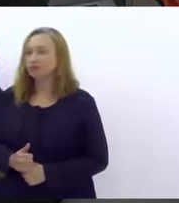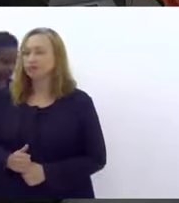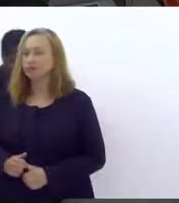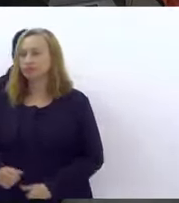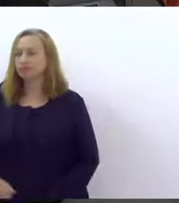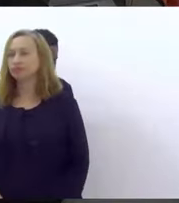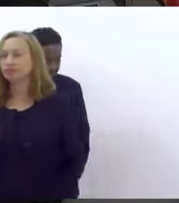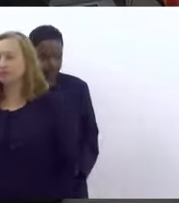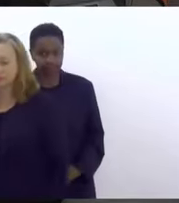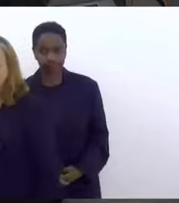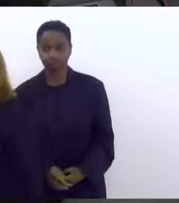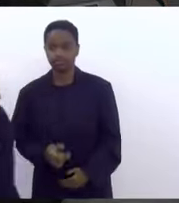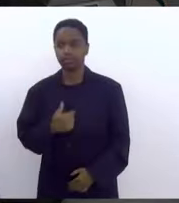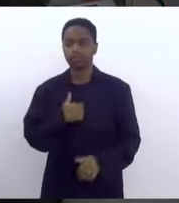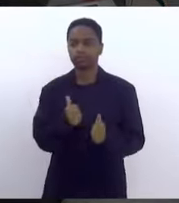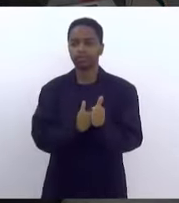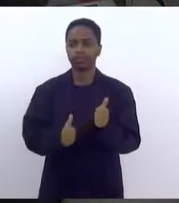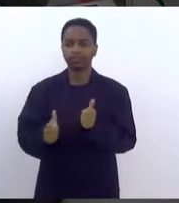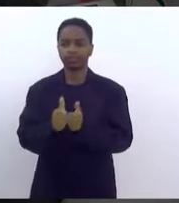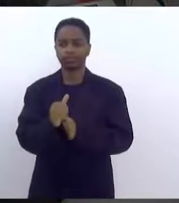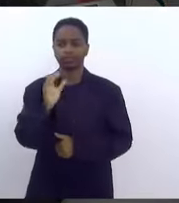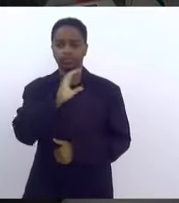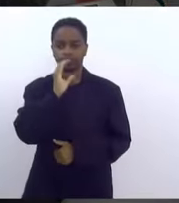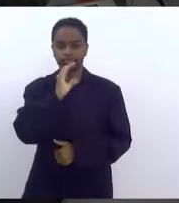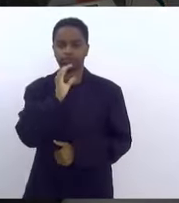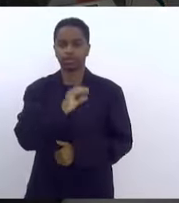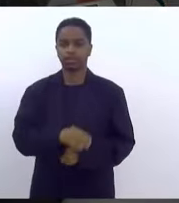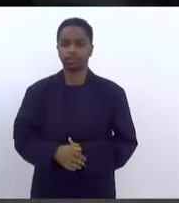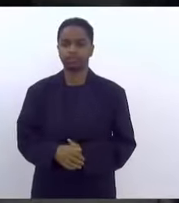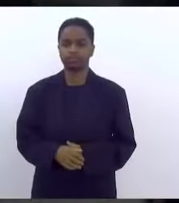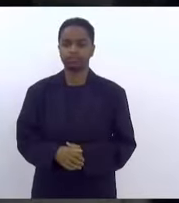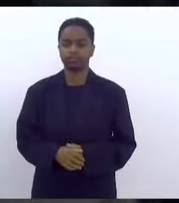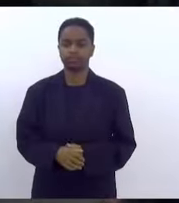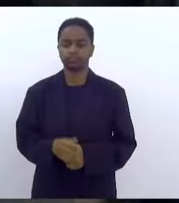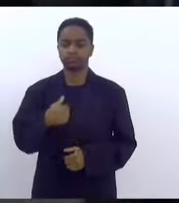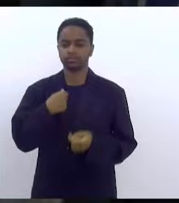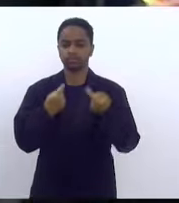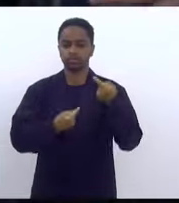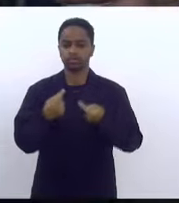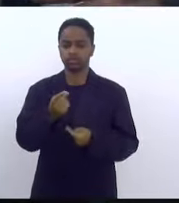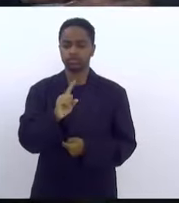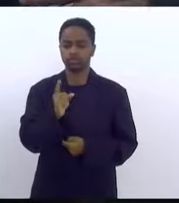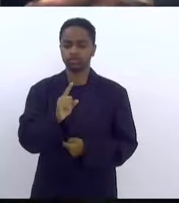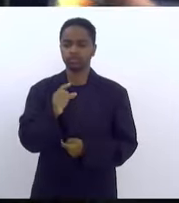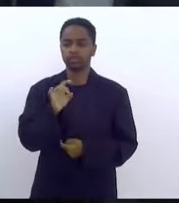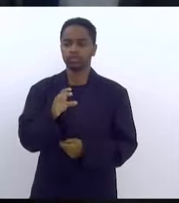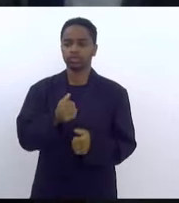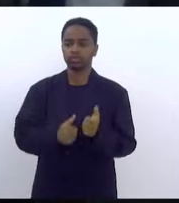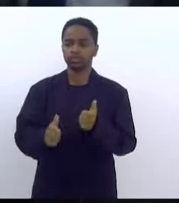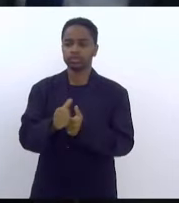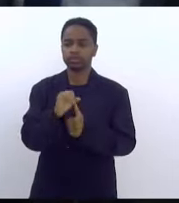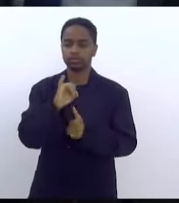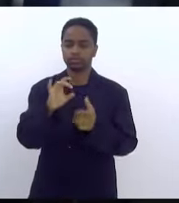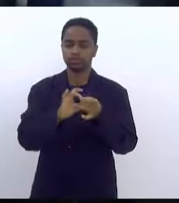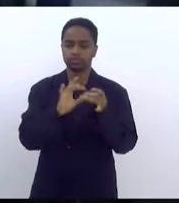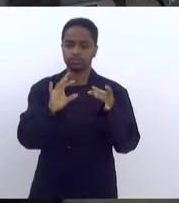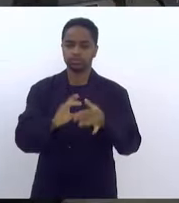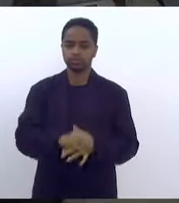Presidente, o meu é um pela ordem apenas, se Vossa Excelência puder concluir. Não vou discutir a matéria, não, só um pela ordem, quando Vossa Excelência puder.